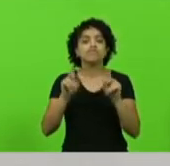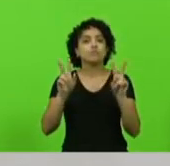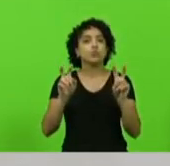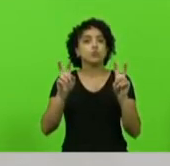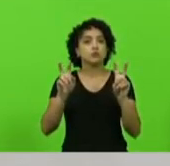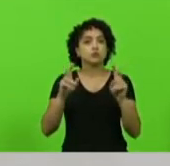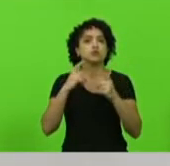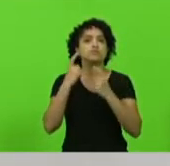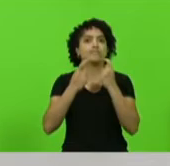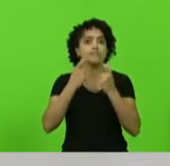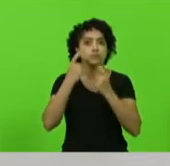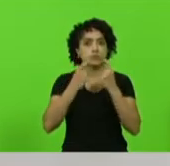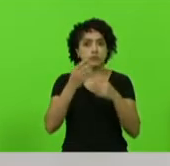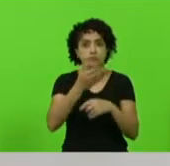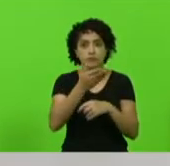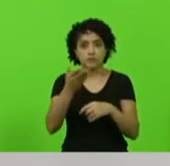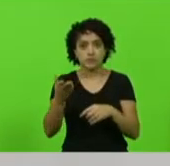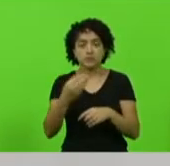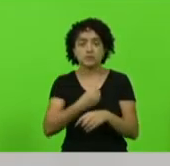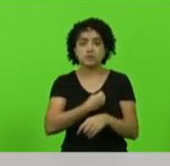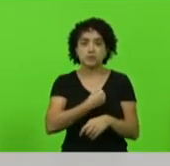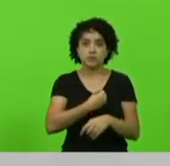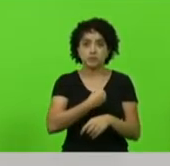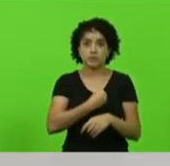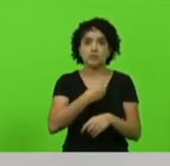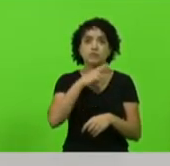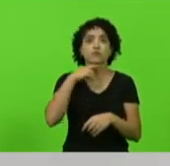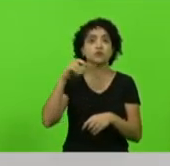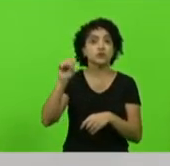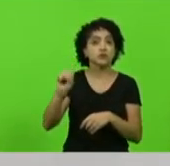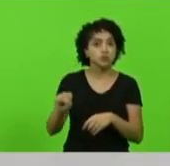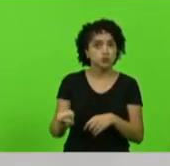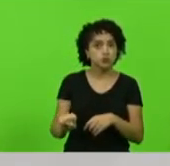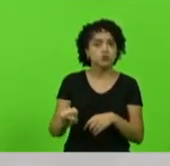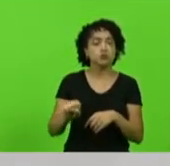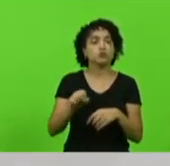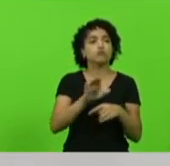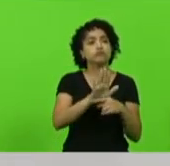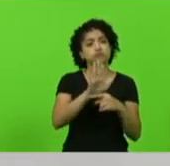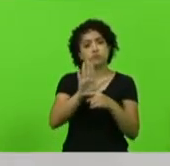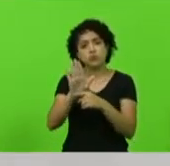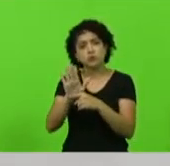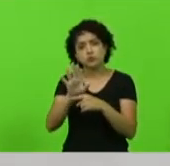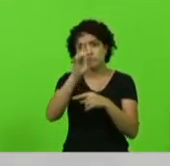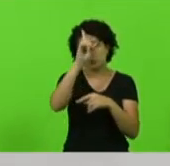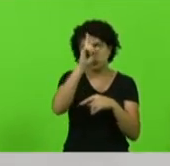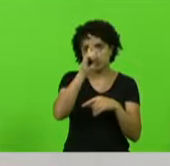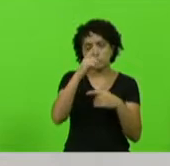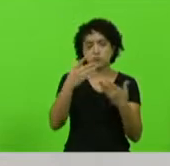preocupa. Como todos sabem, eu moro em Jaraguá do Sul, tenho contribuído com os hospitais lá, da